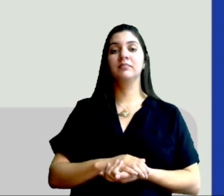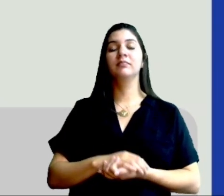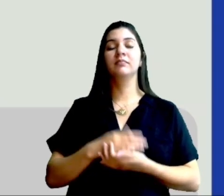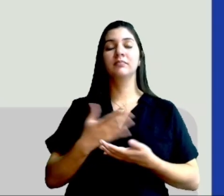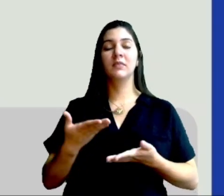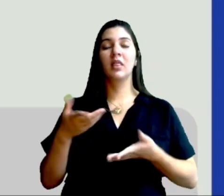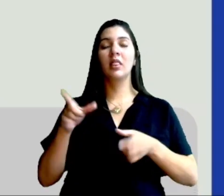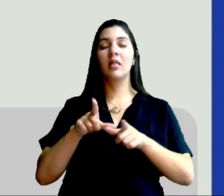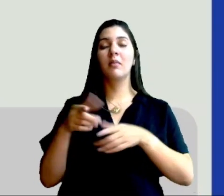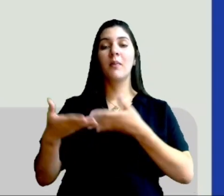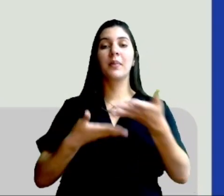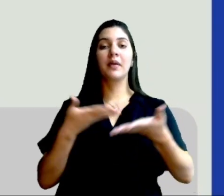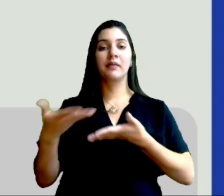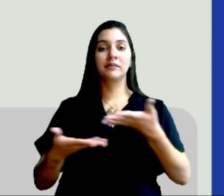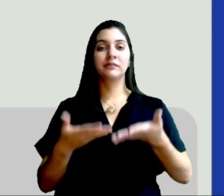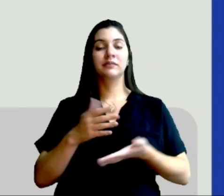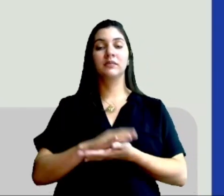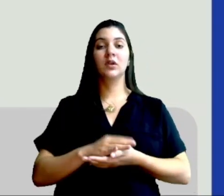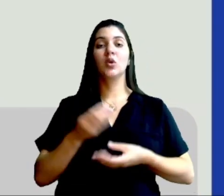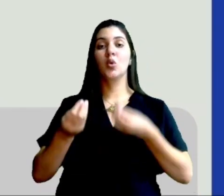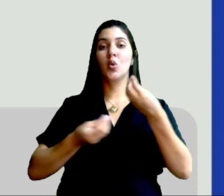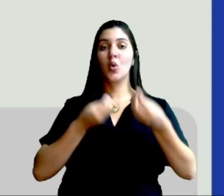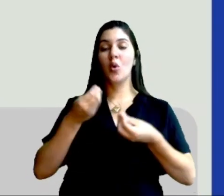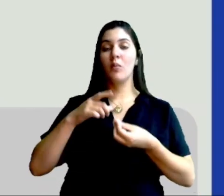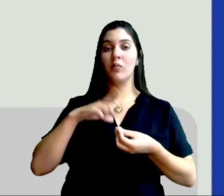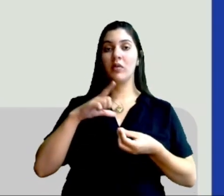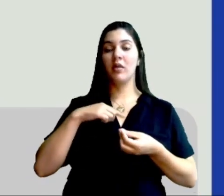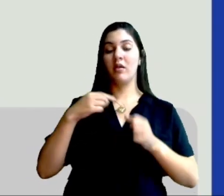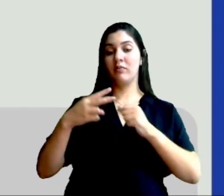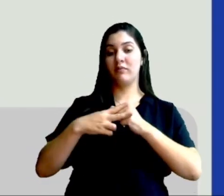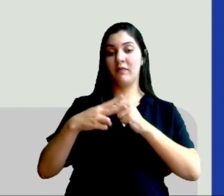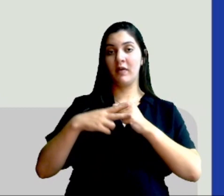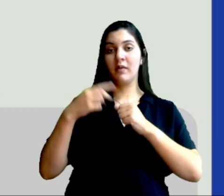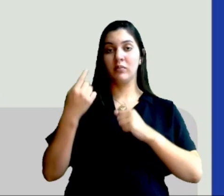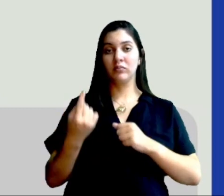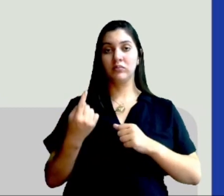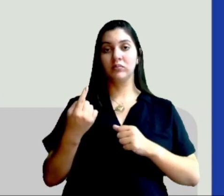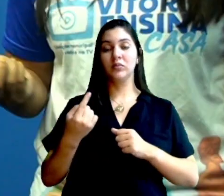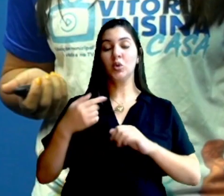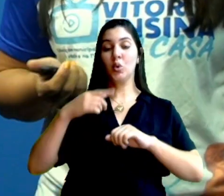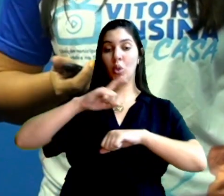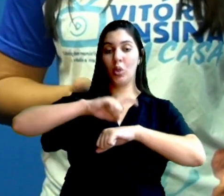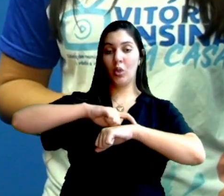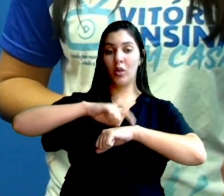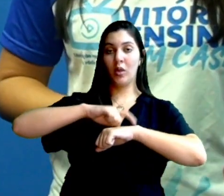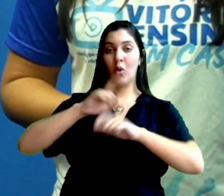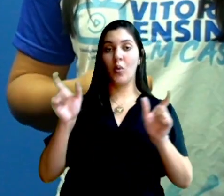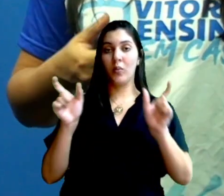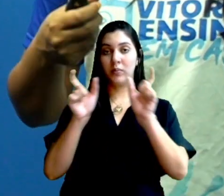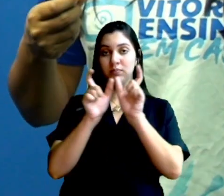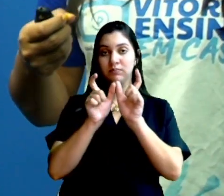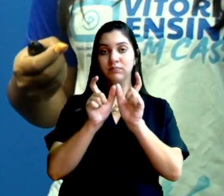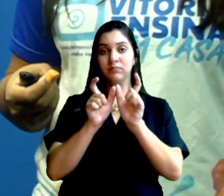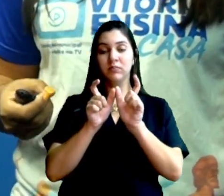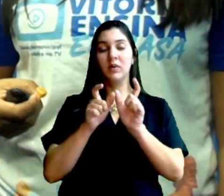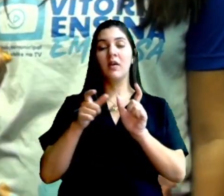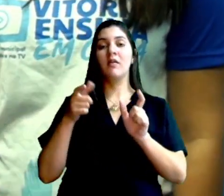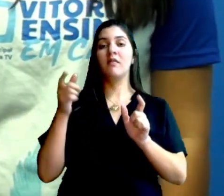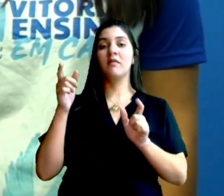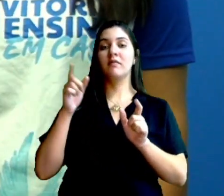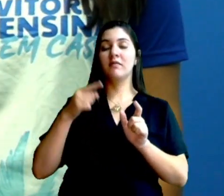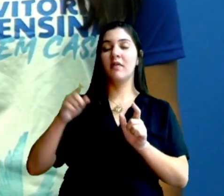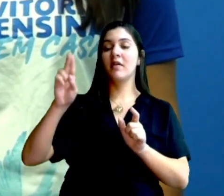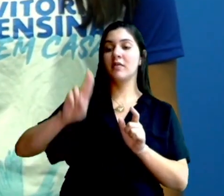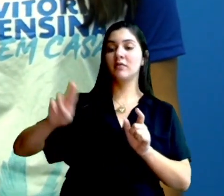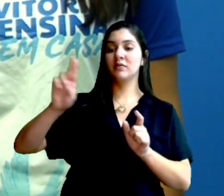E o particípio. Como a gente tem um verbo num tempo composto, aí a gente vai